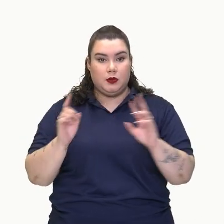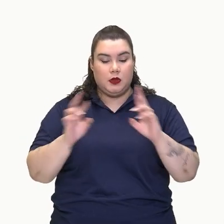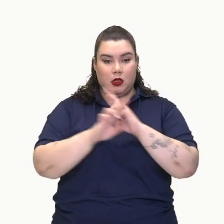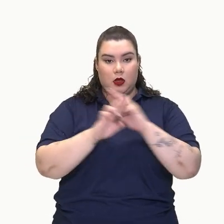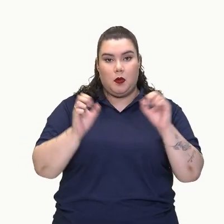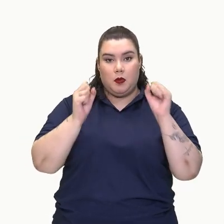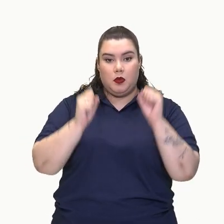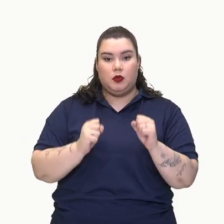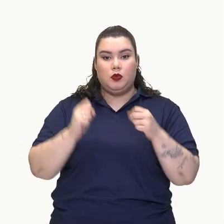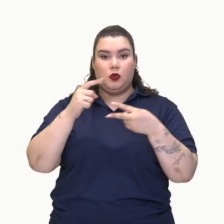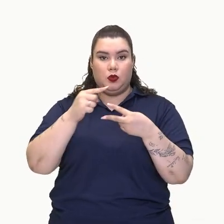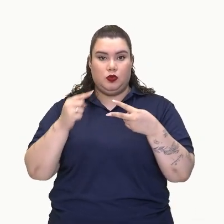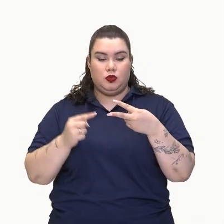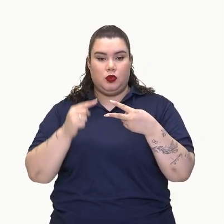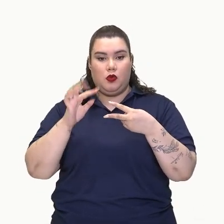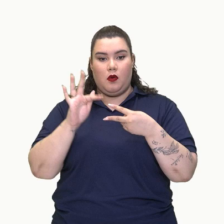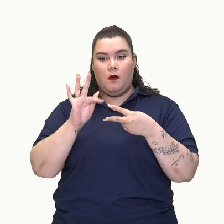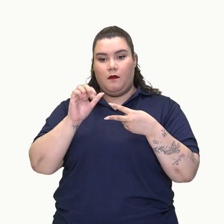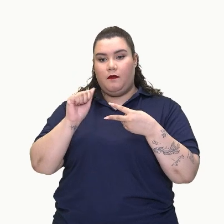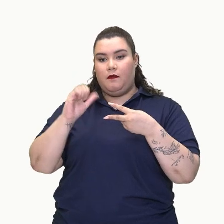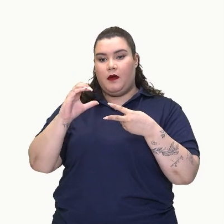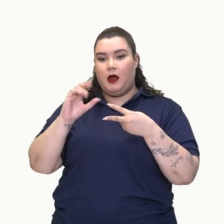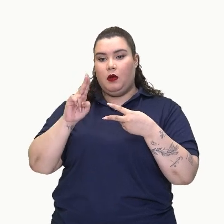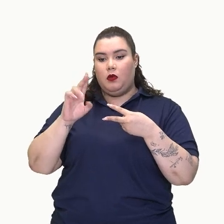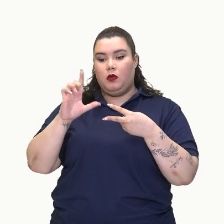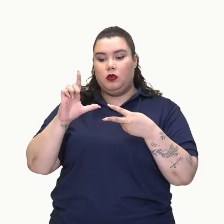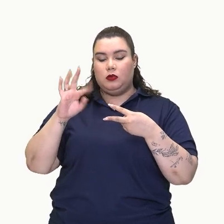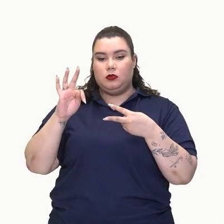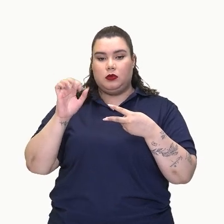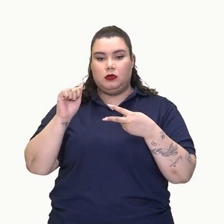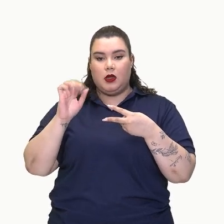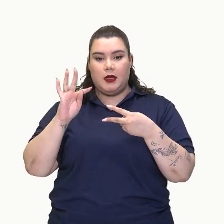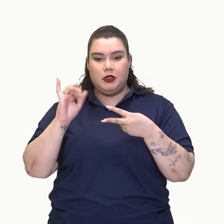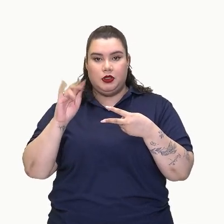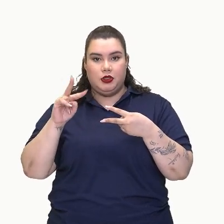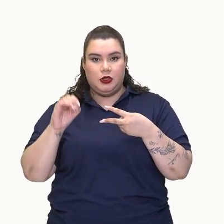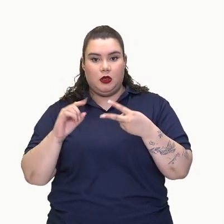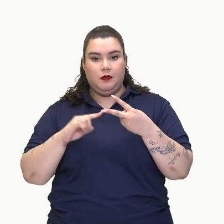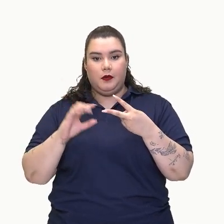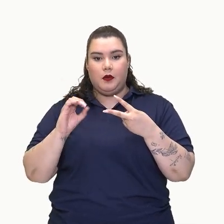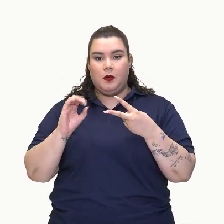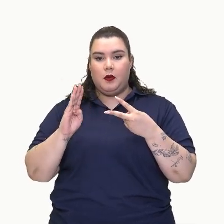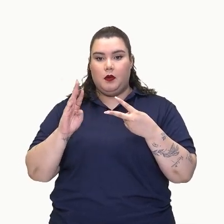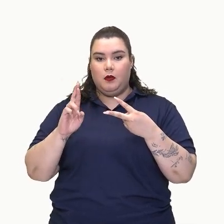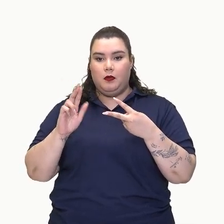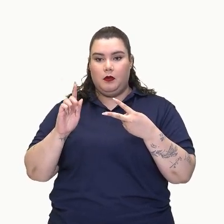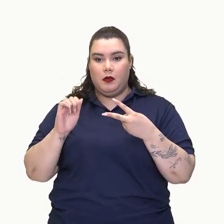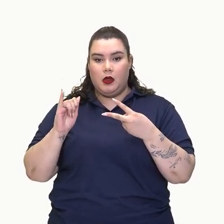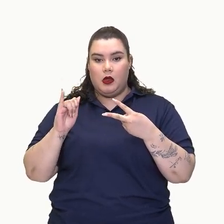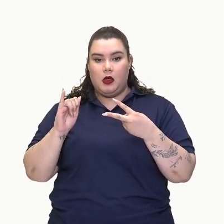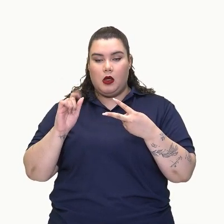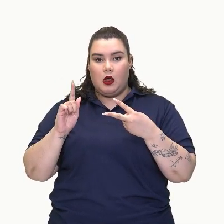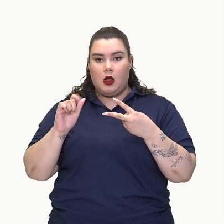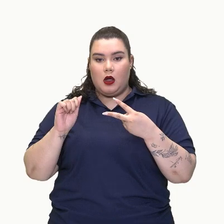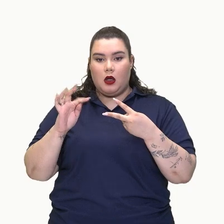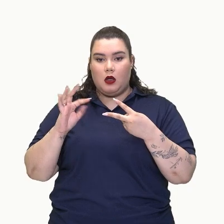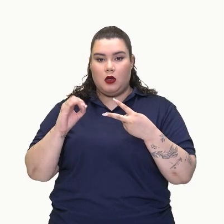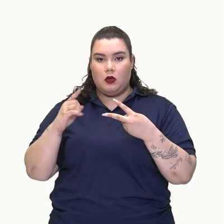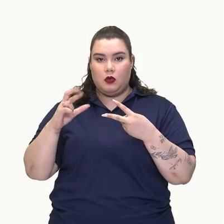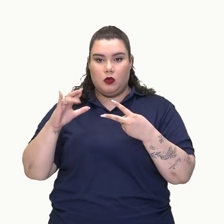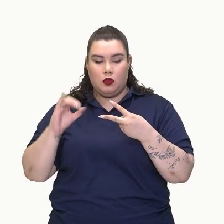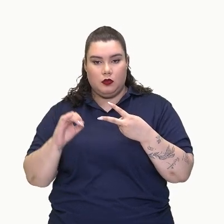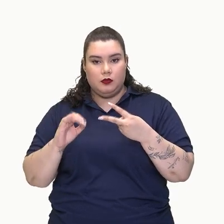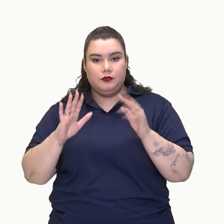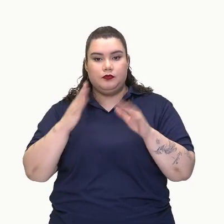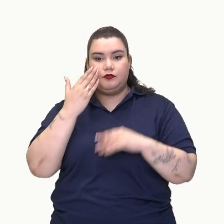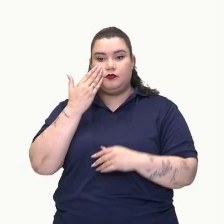ser facultativo ou obrigatório. Como exemplo, nós trouxemos aí o caso dos líquens, né? Os líquens é a interação de